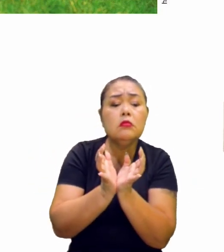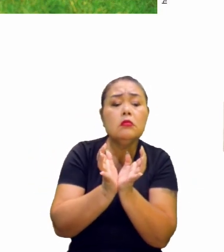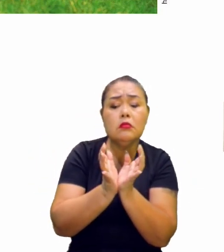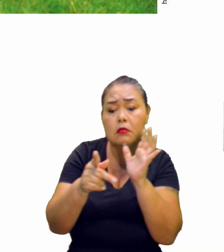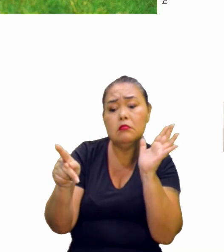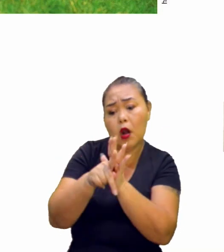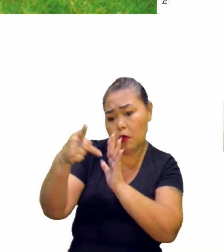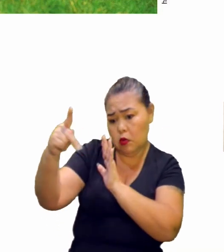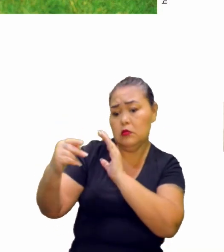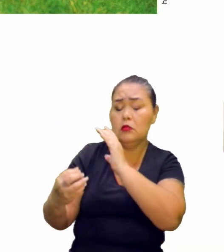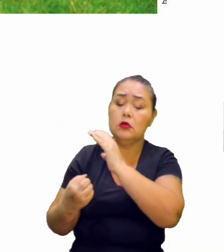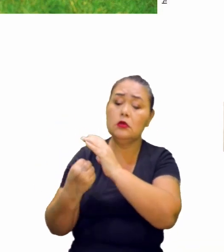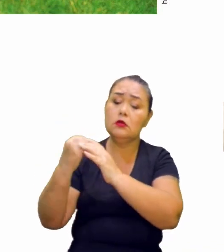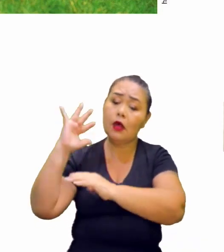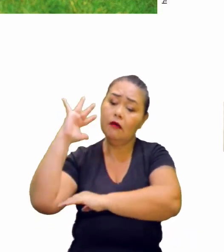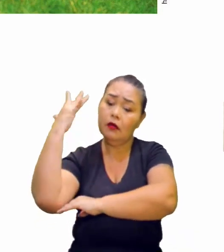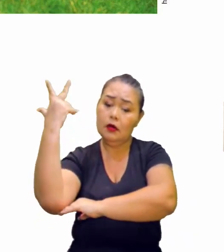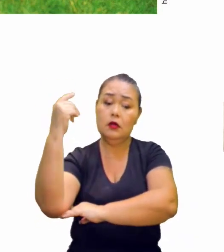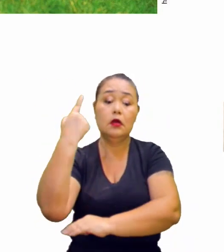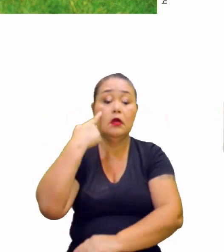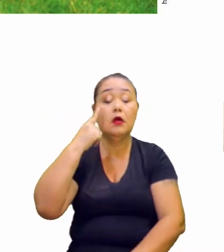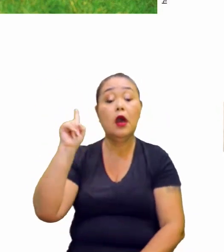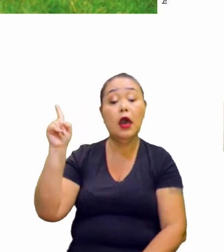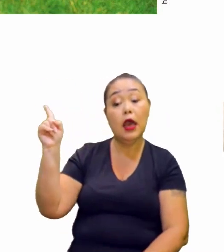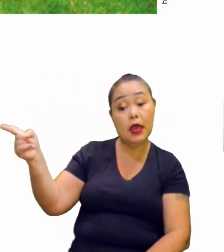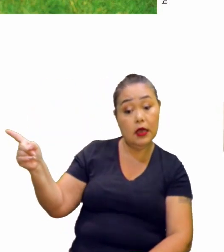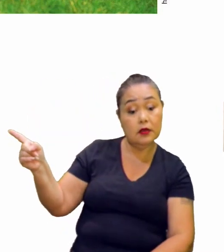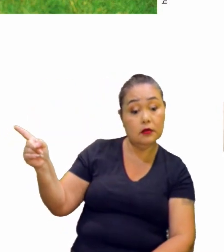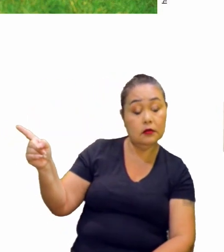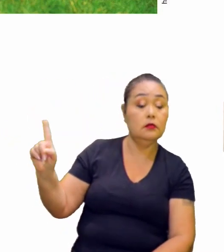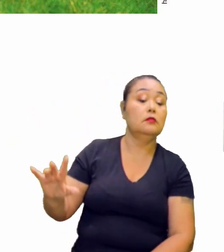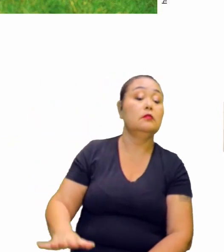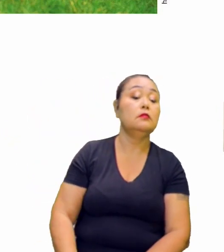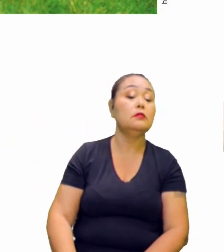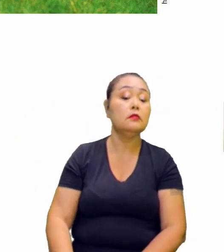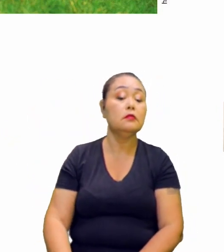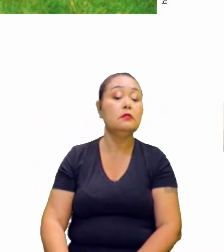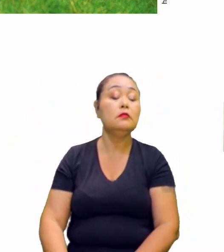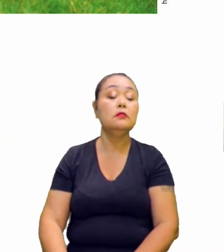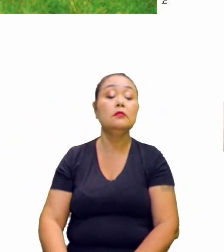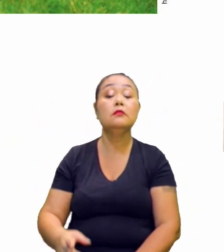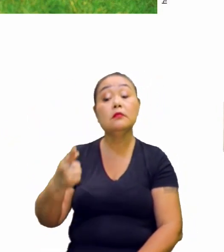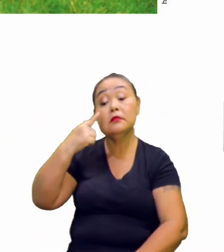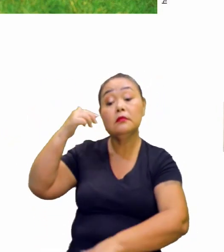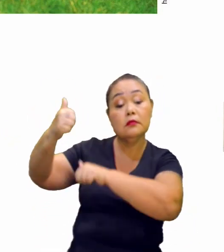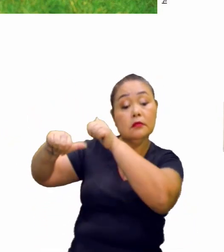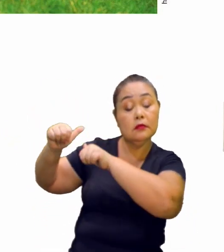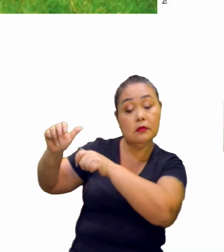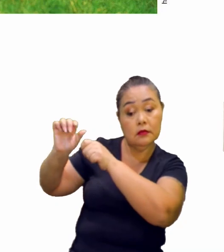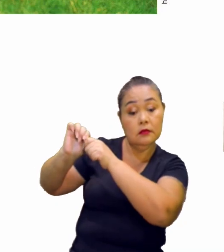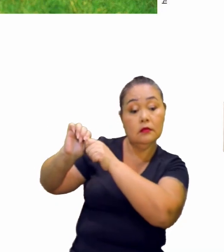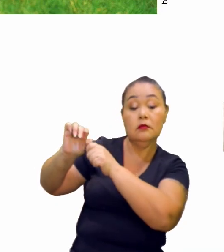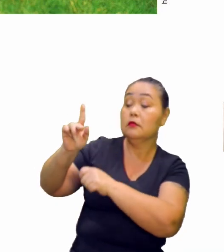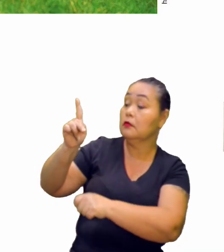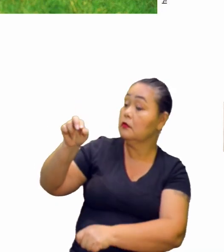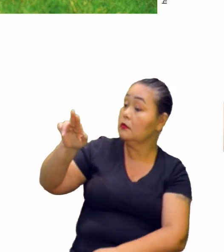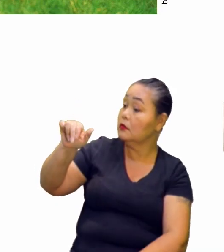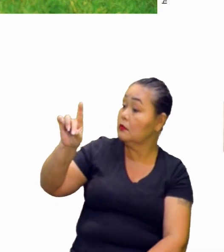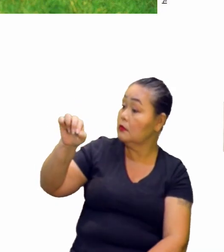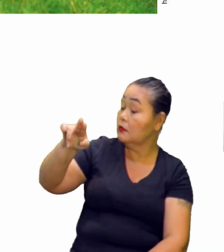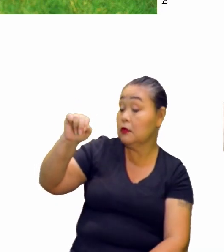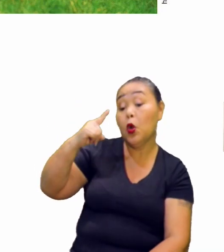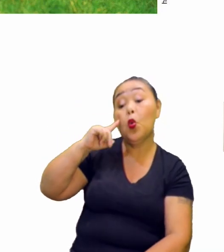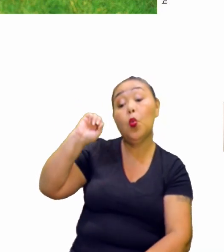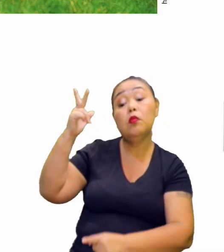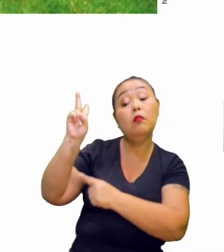nativas, né? E em relação aos aspectos funcionais, eu analiso aí se o meu SAF é de produção ou de